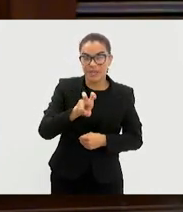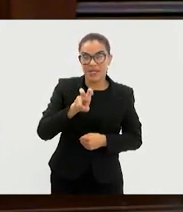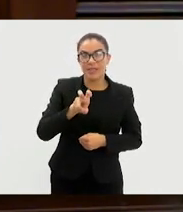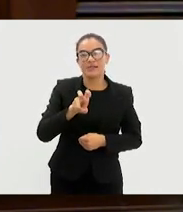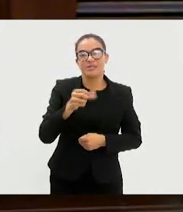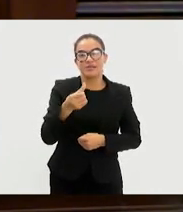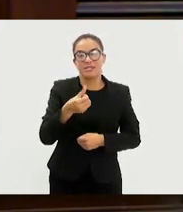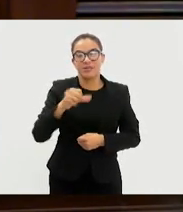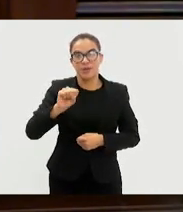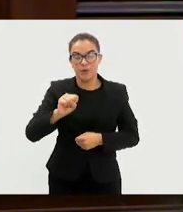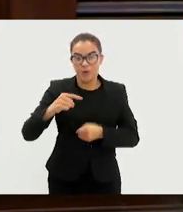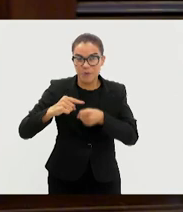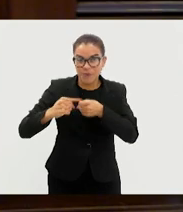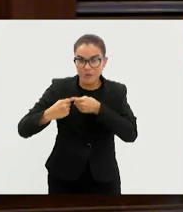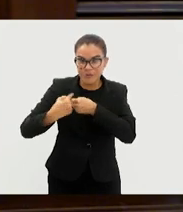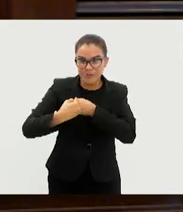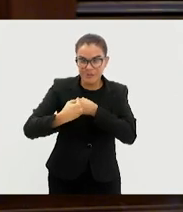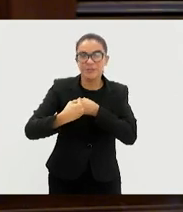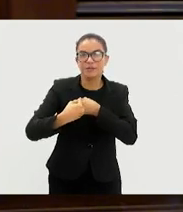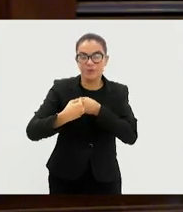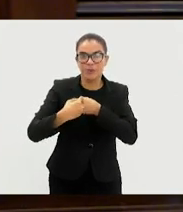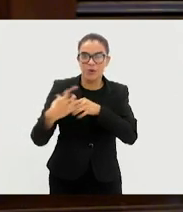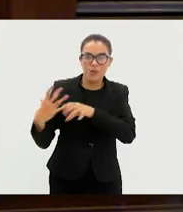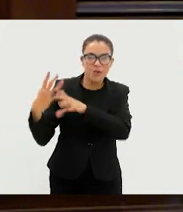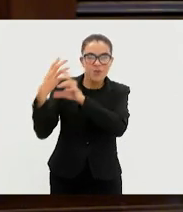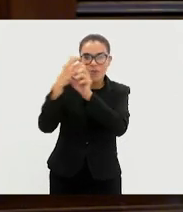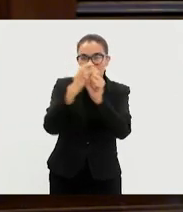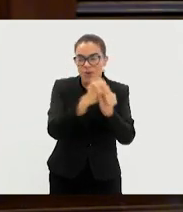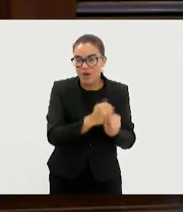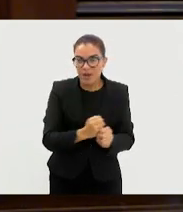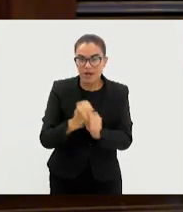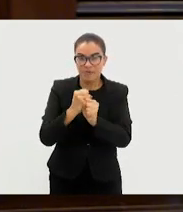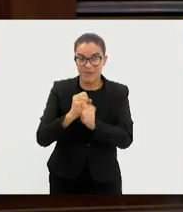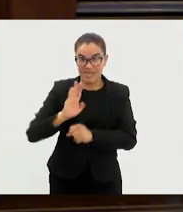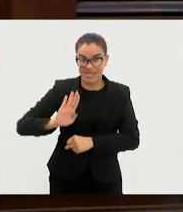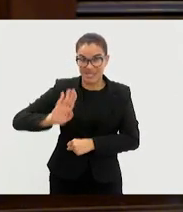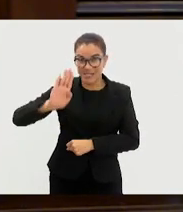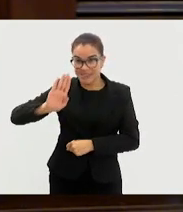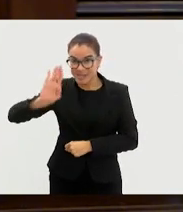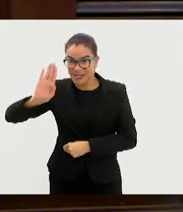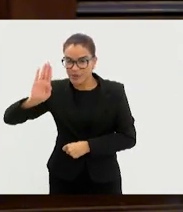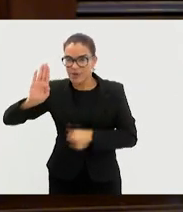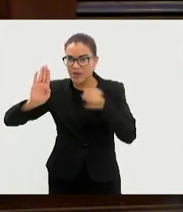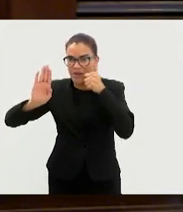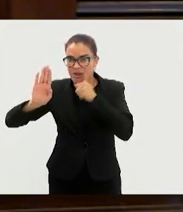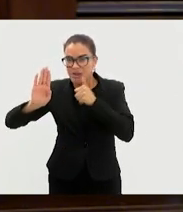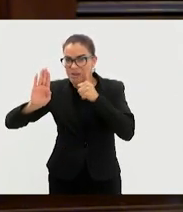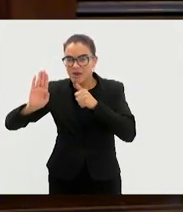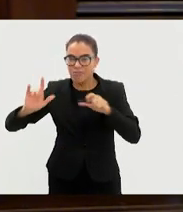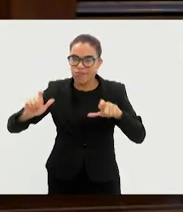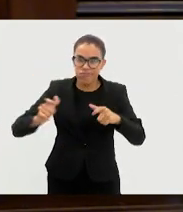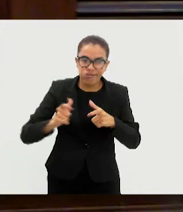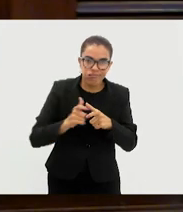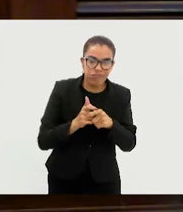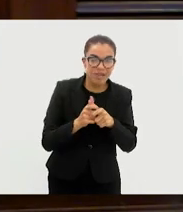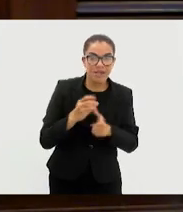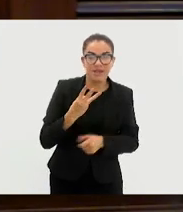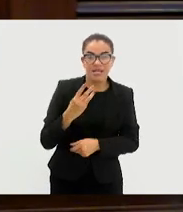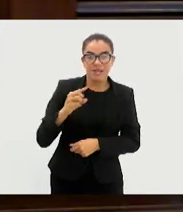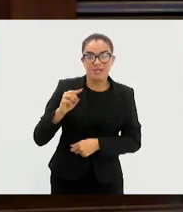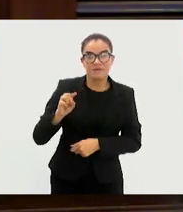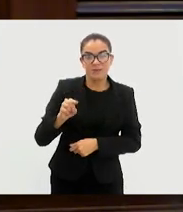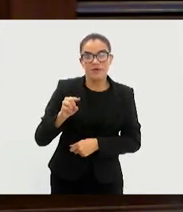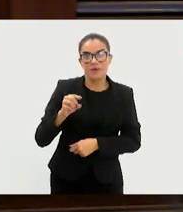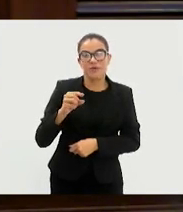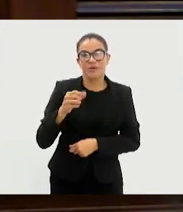5.568 municípios, o número sem candidaturas femininas chega a 3.515